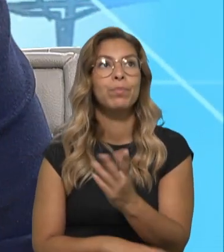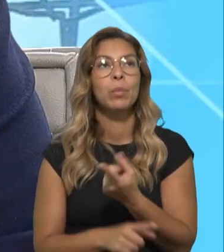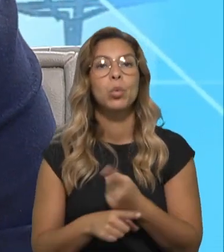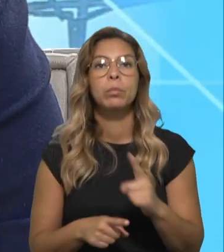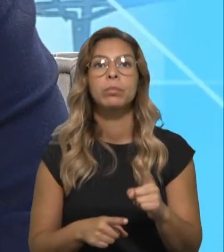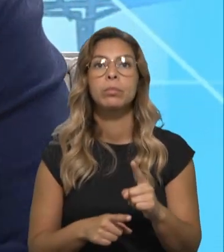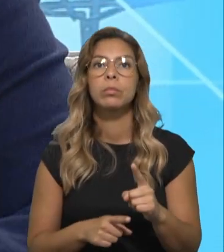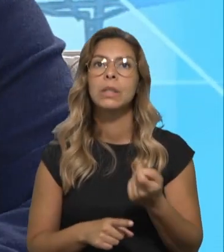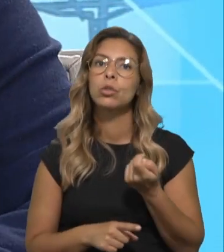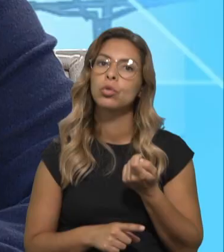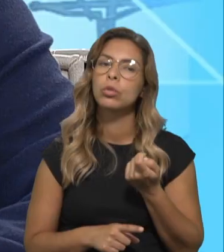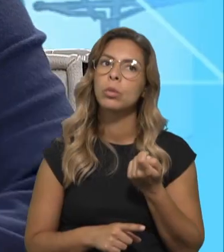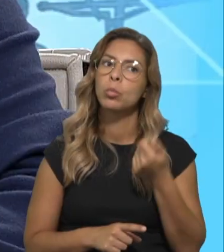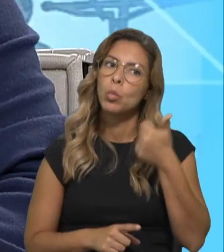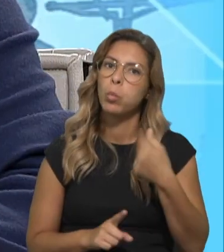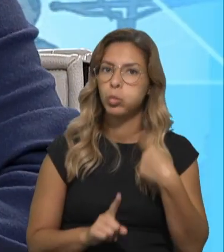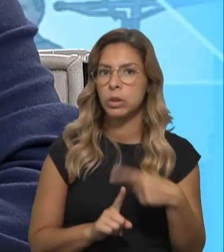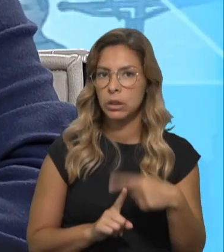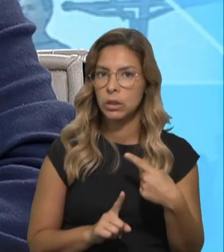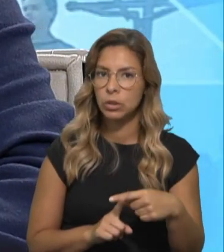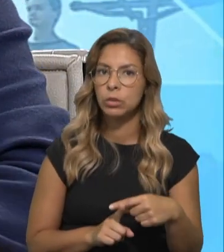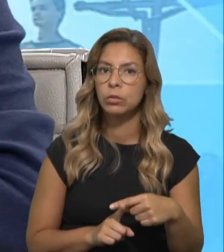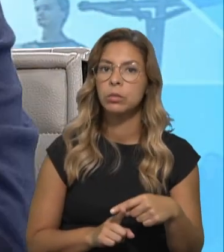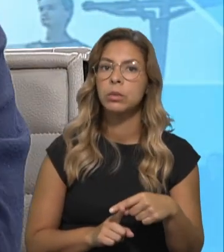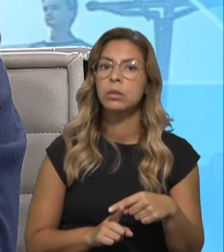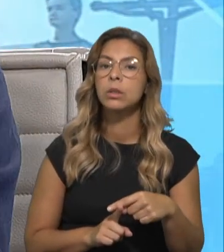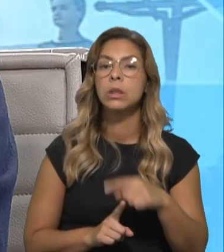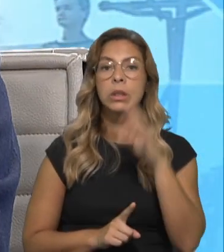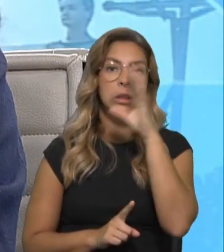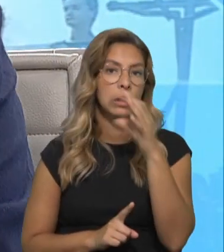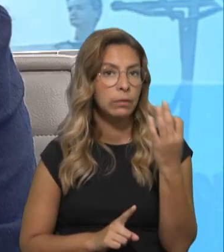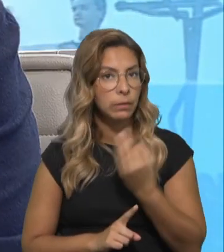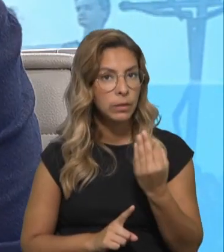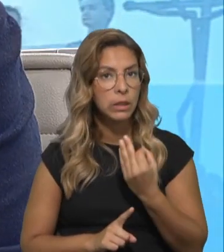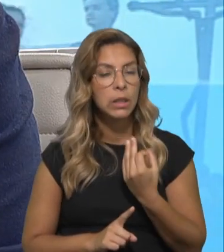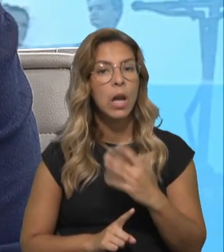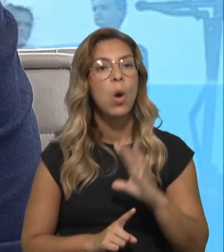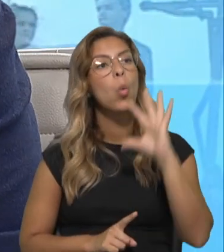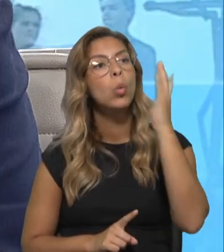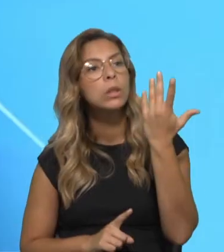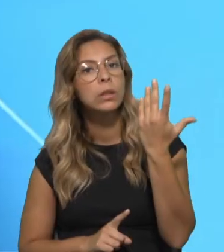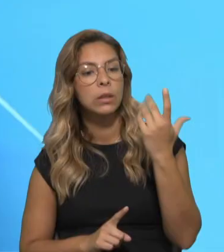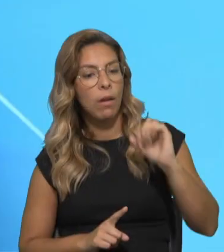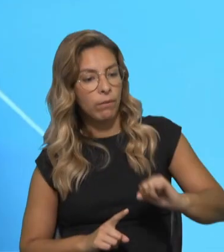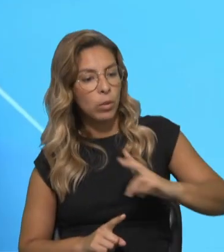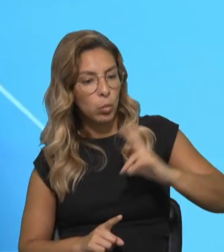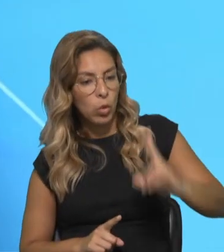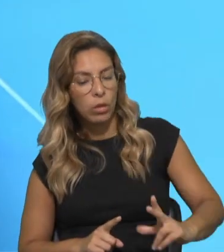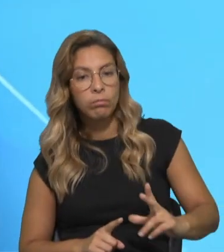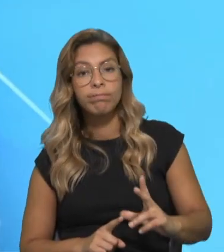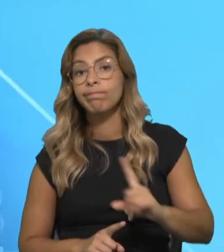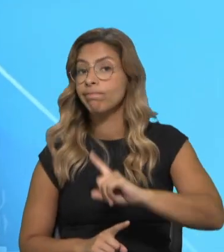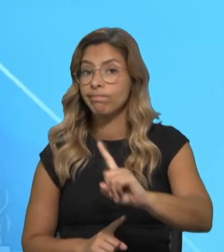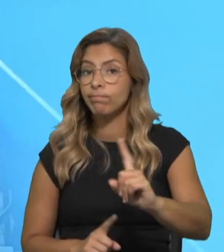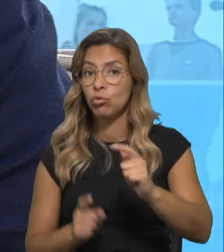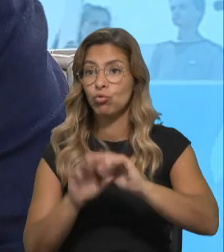proporcionalmente seria muito bom que a questão da ausência da literacia mediática só acontecesse no clero português. Não, acontece em todos